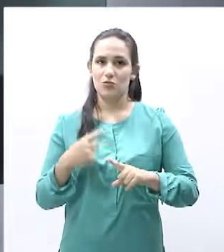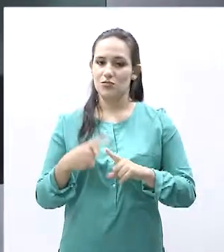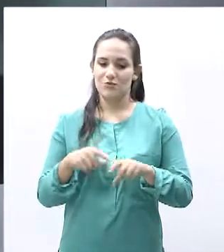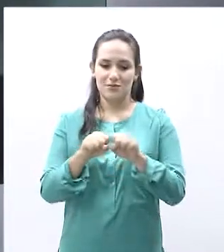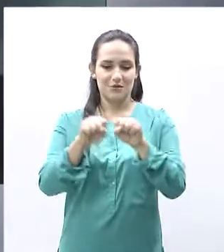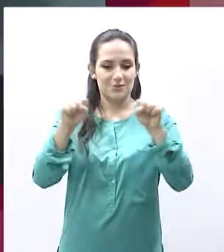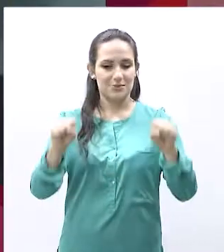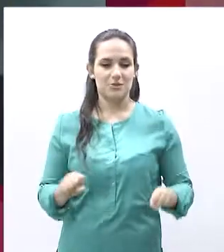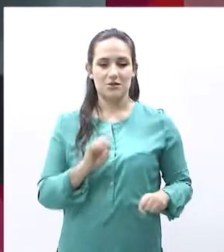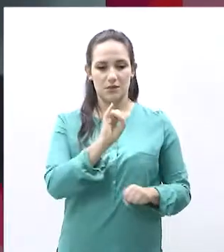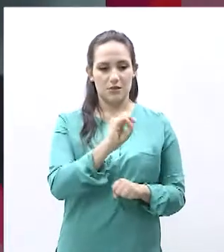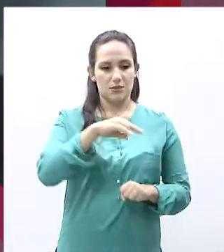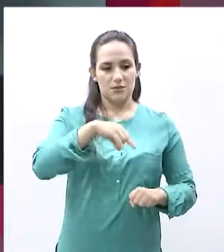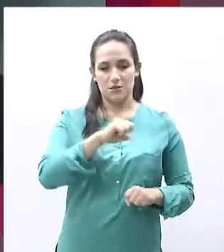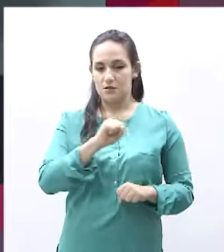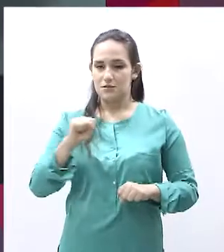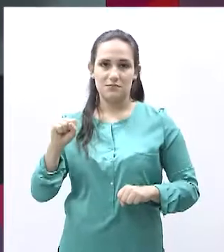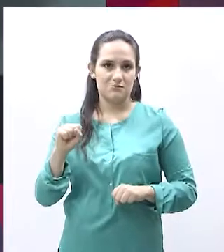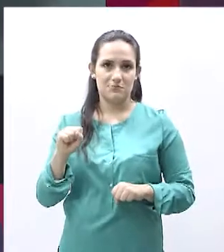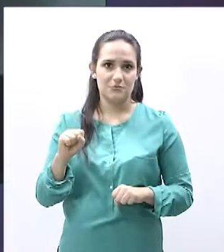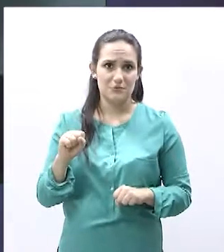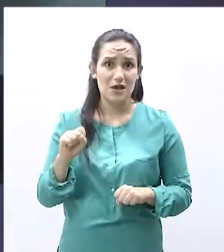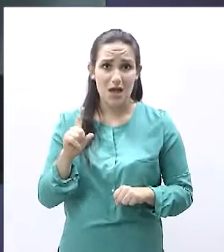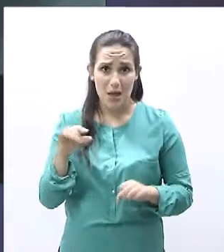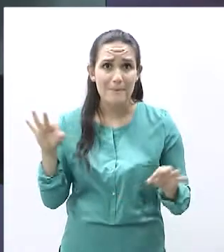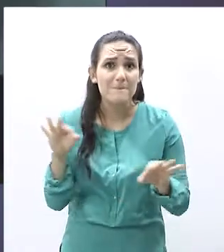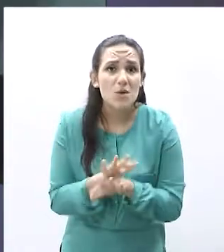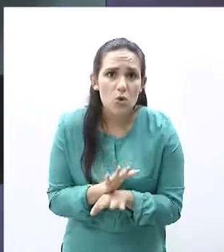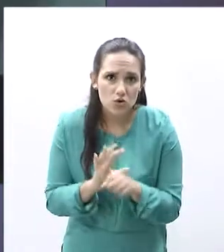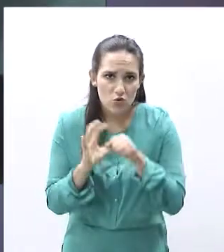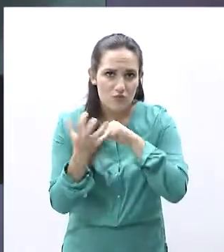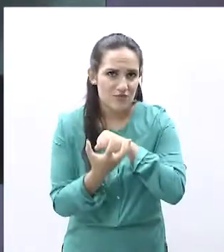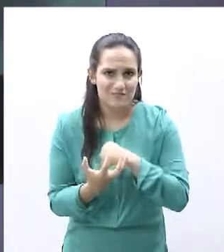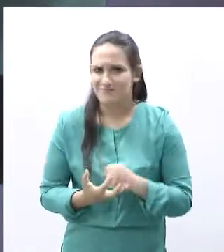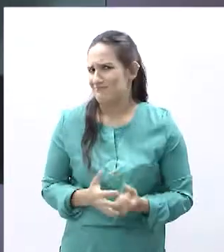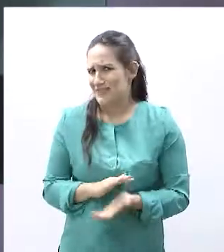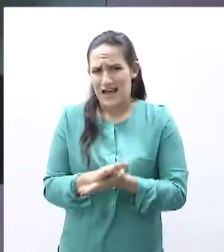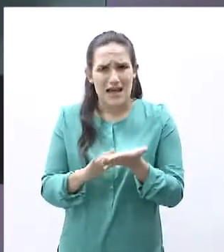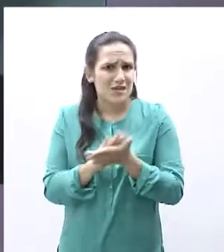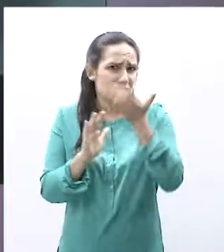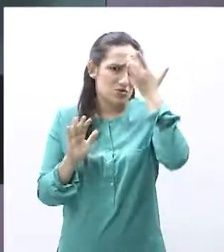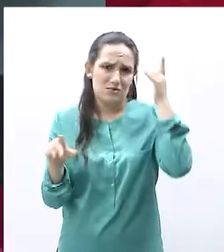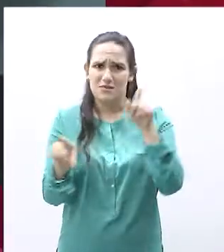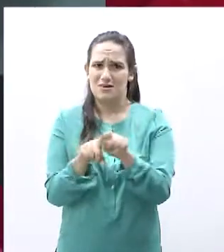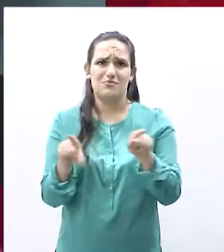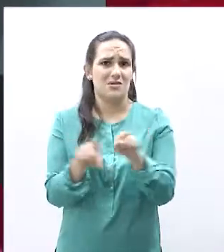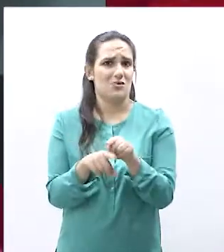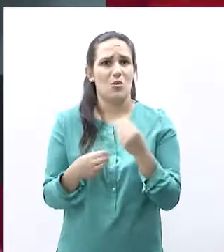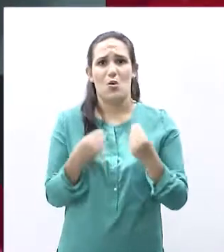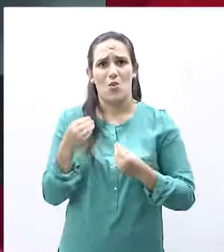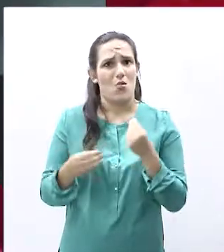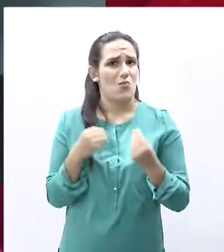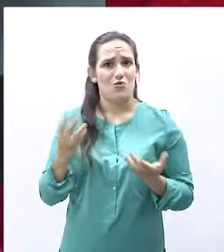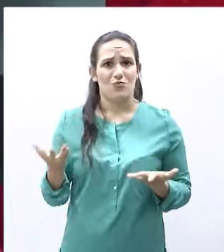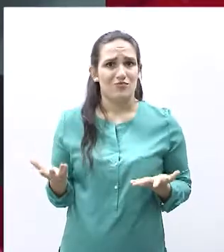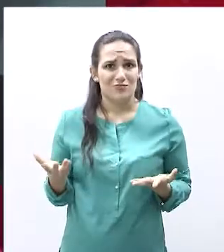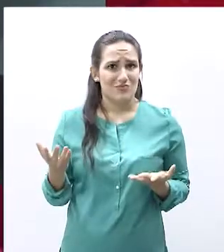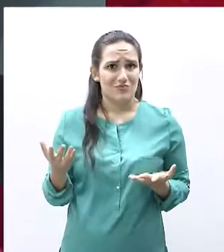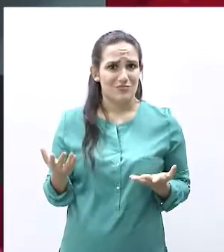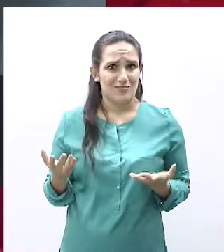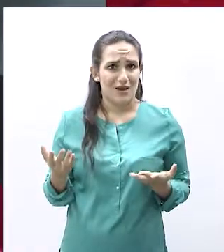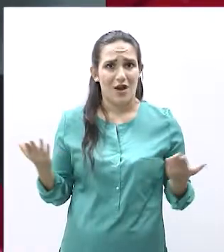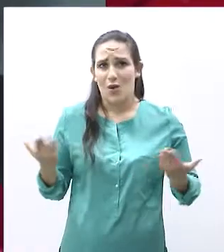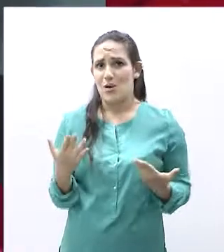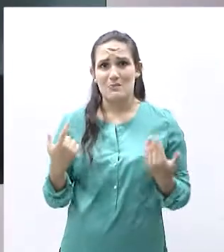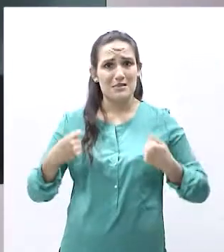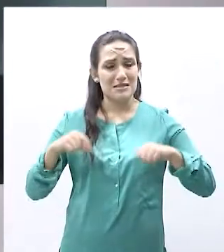O sistema do INSS não estava preparado, como ninguém estava preparado, para uma pandemia que obrigasse que fossem